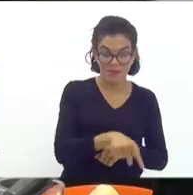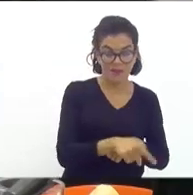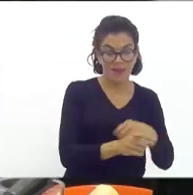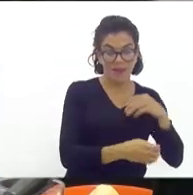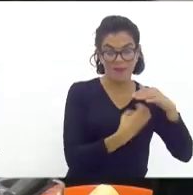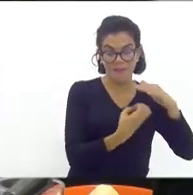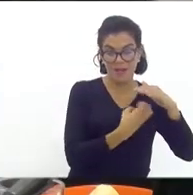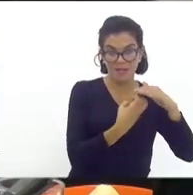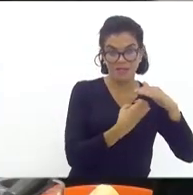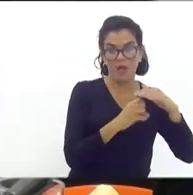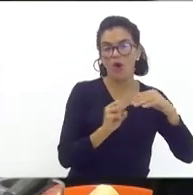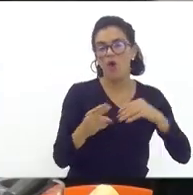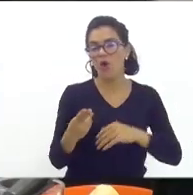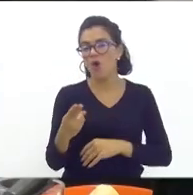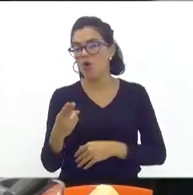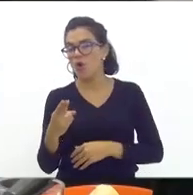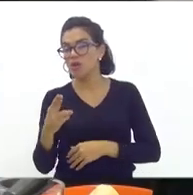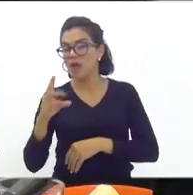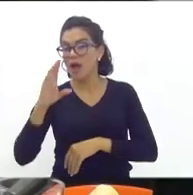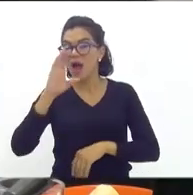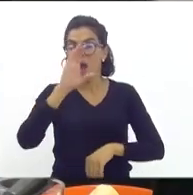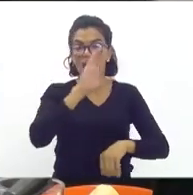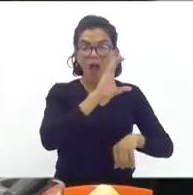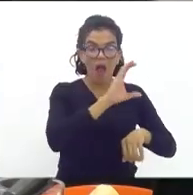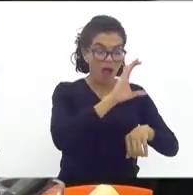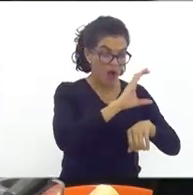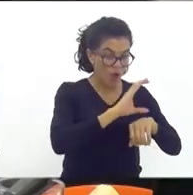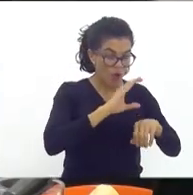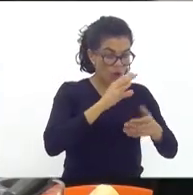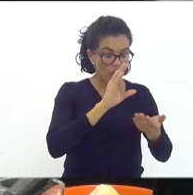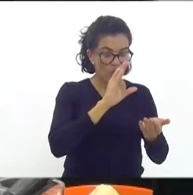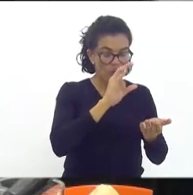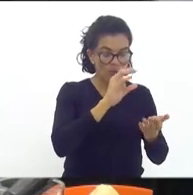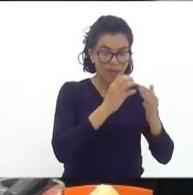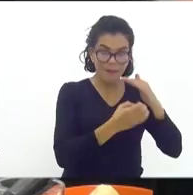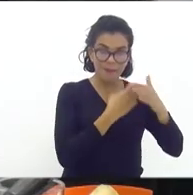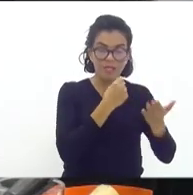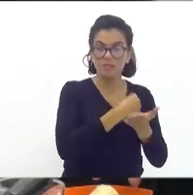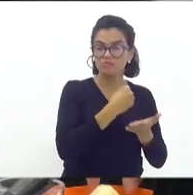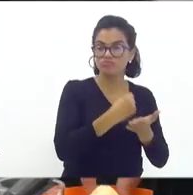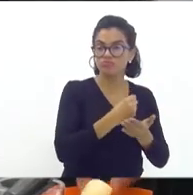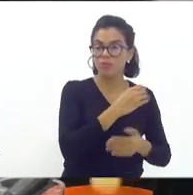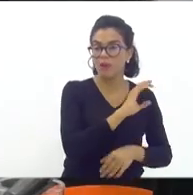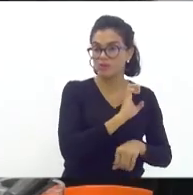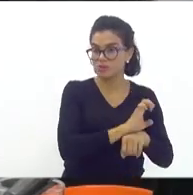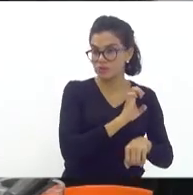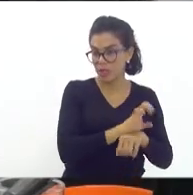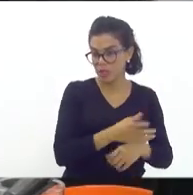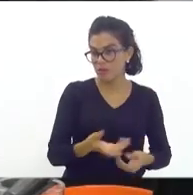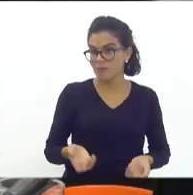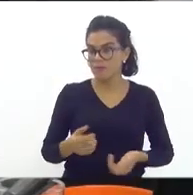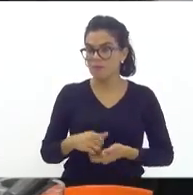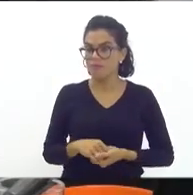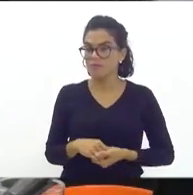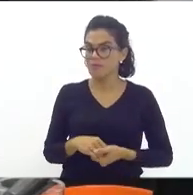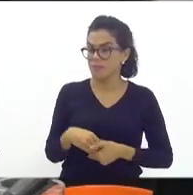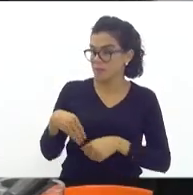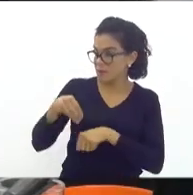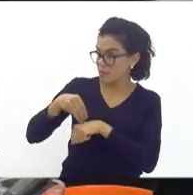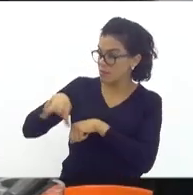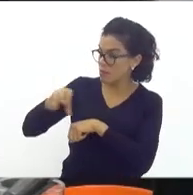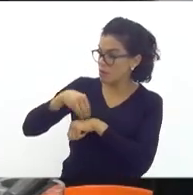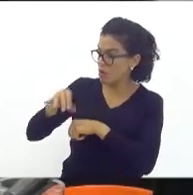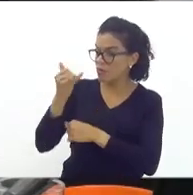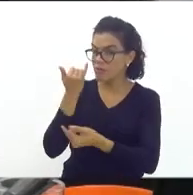da agência reguladora né e um outro tema também que eu quero levar o conhecimento de